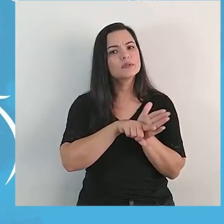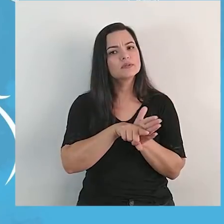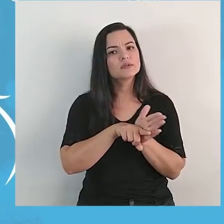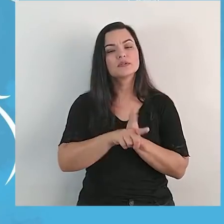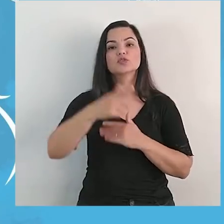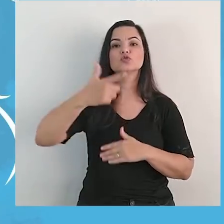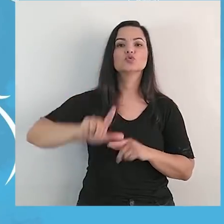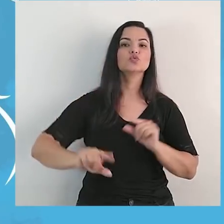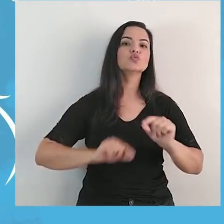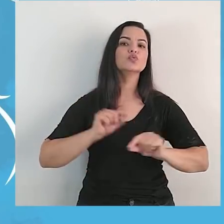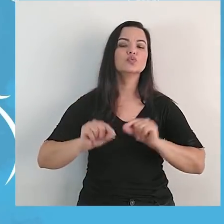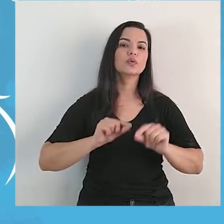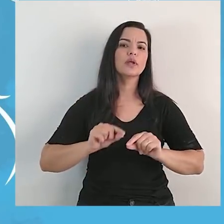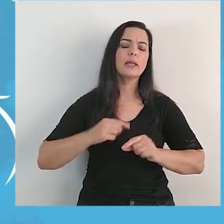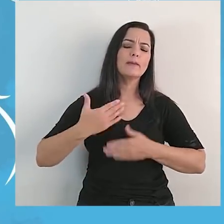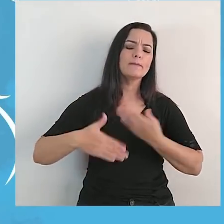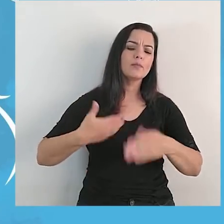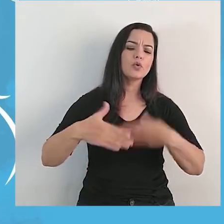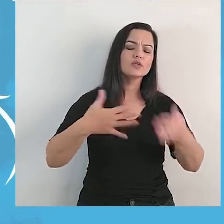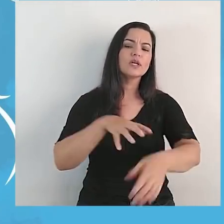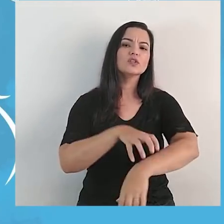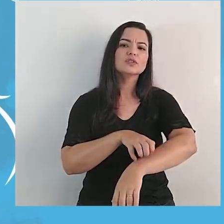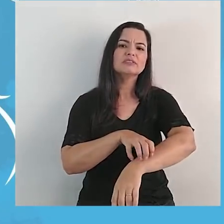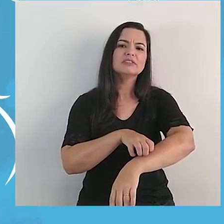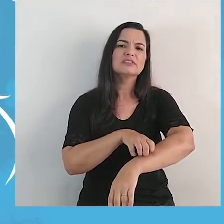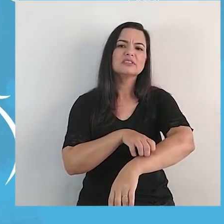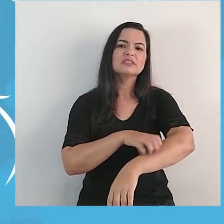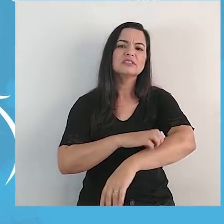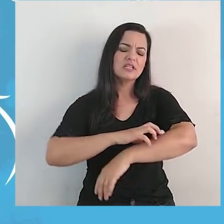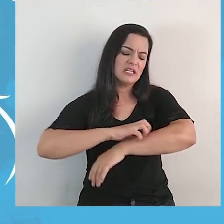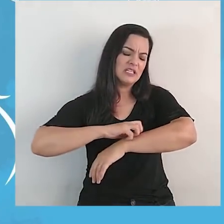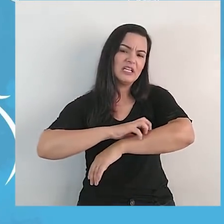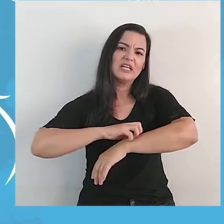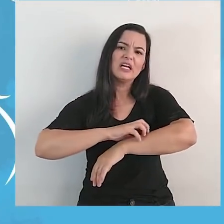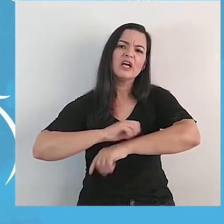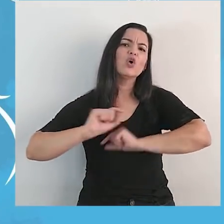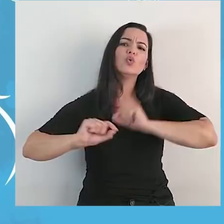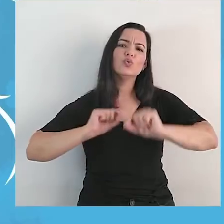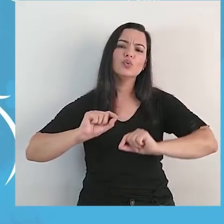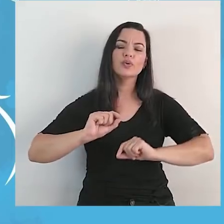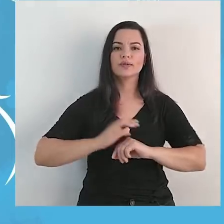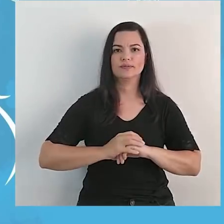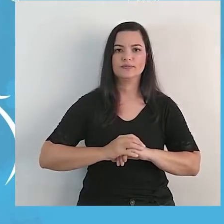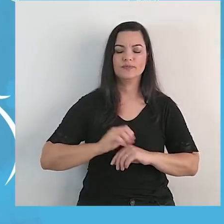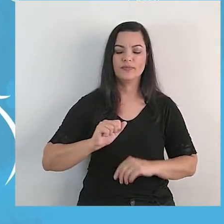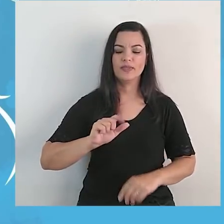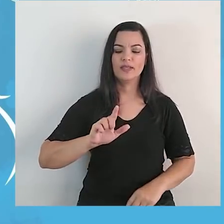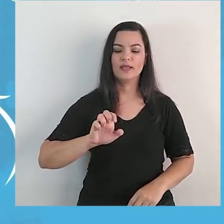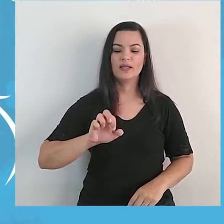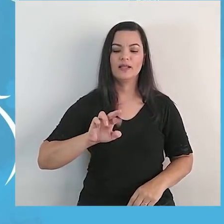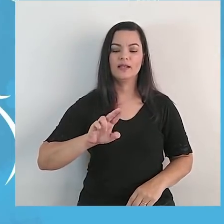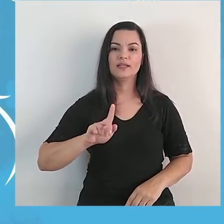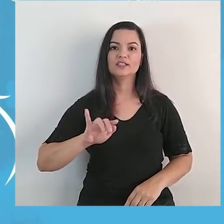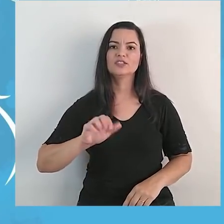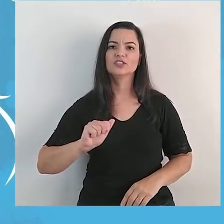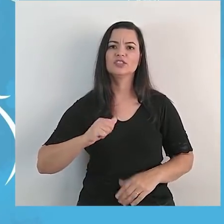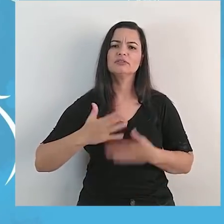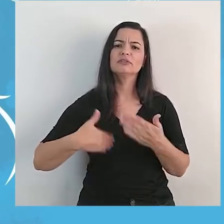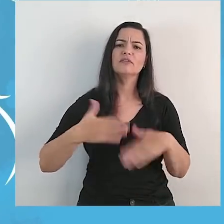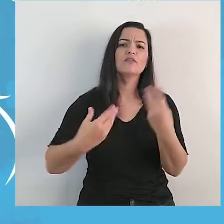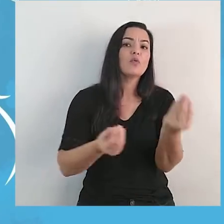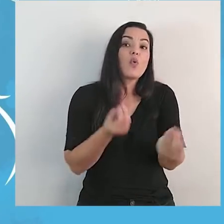pesquisem mais uma vez o que é um processo alérgico, como que esse processo alérgico ele